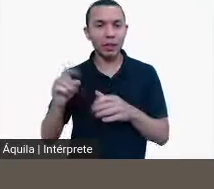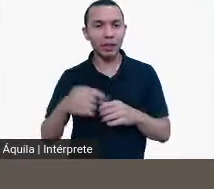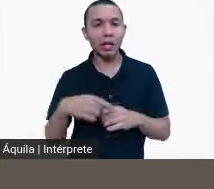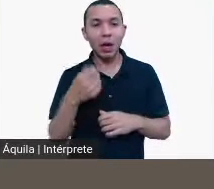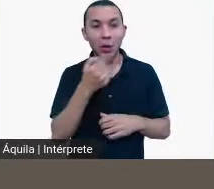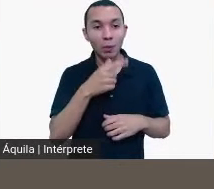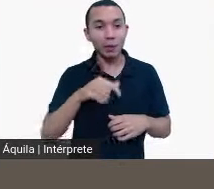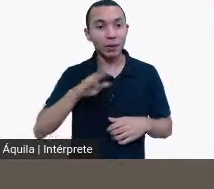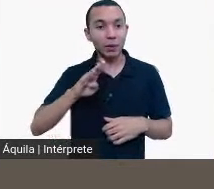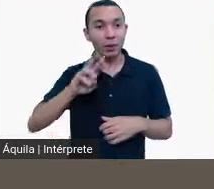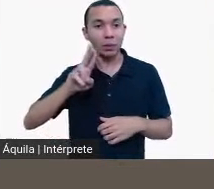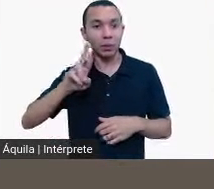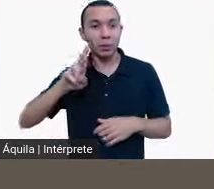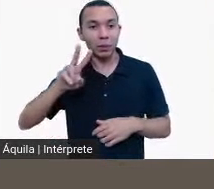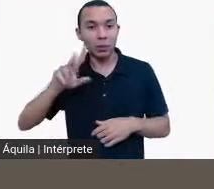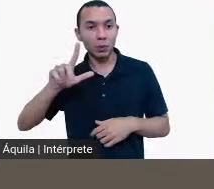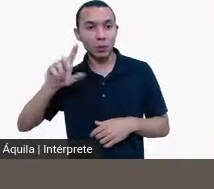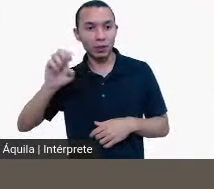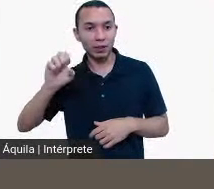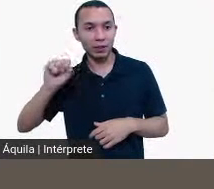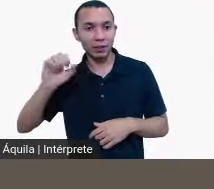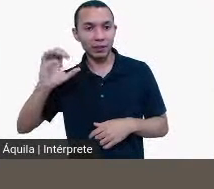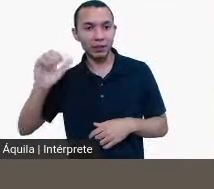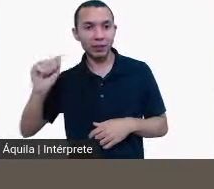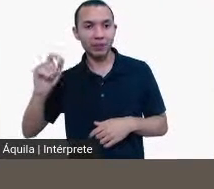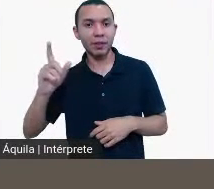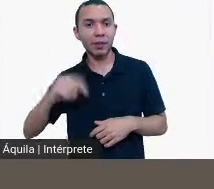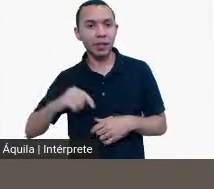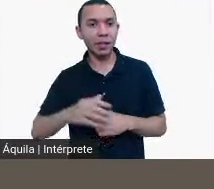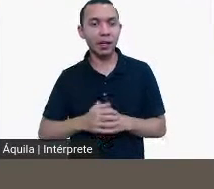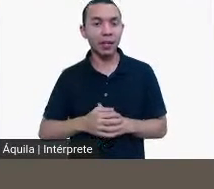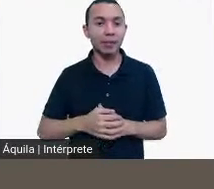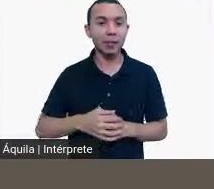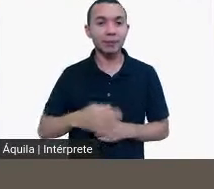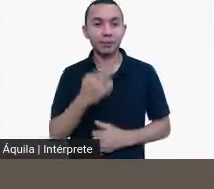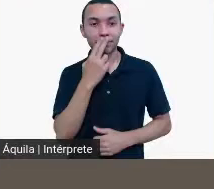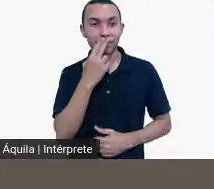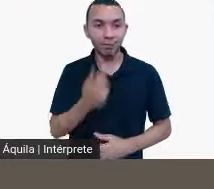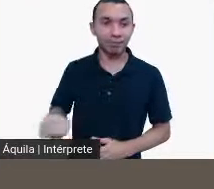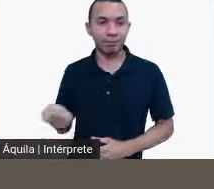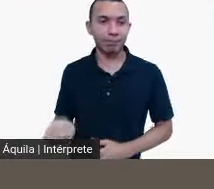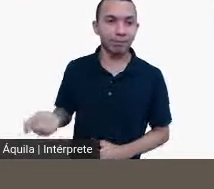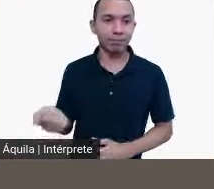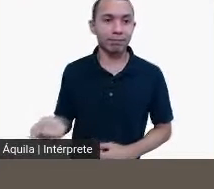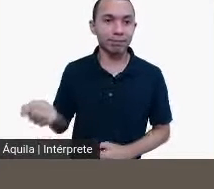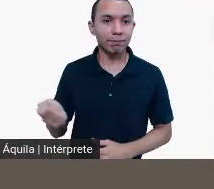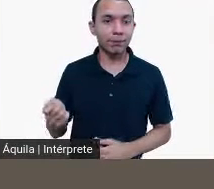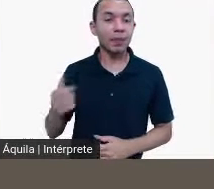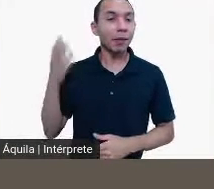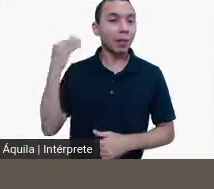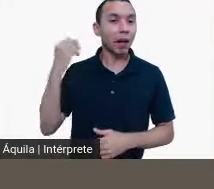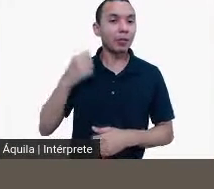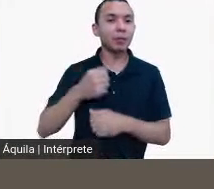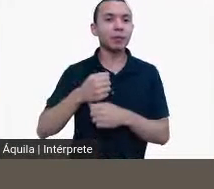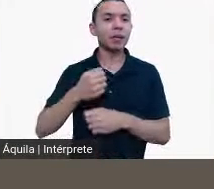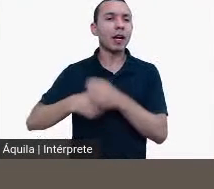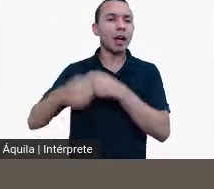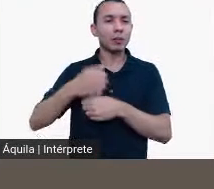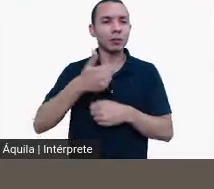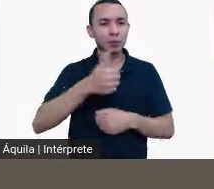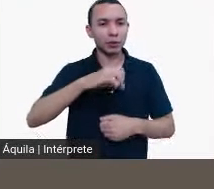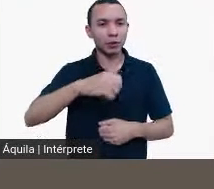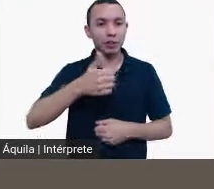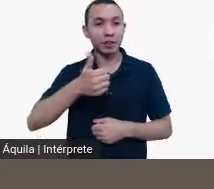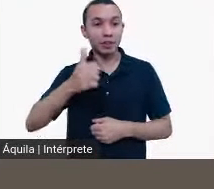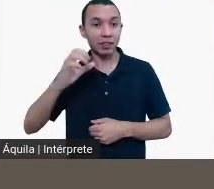figura principal nesse sentido é Charles Chaplin, que no final dos anos 10 já era uma figura mundial,